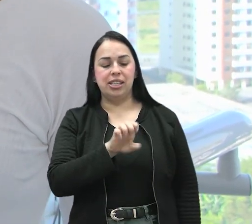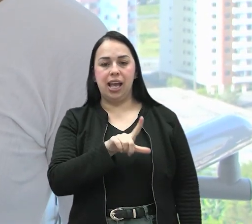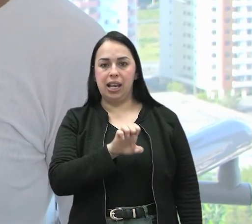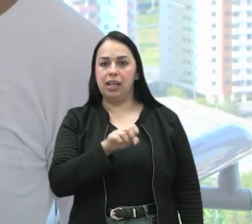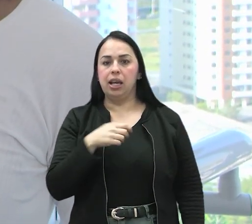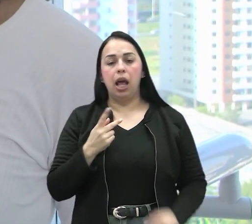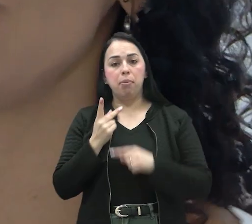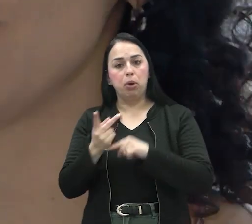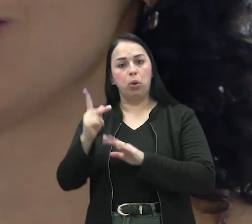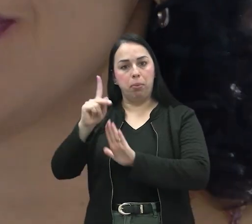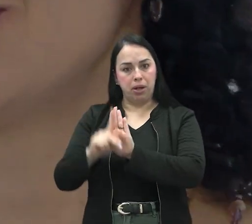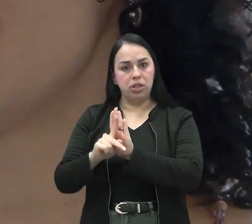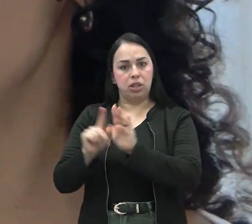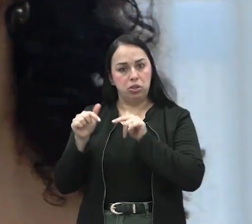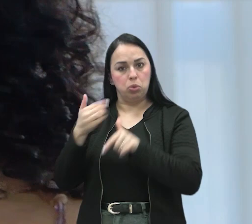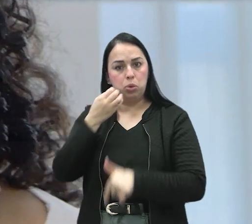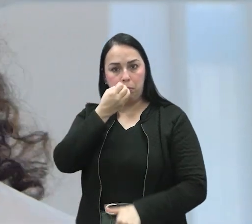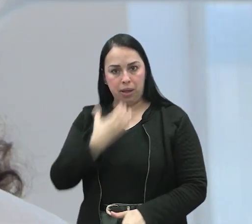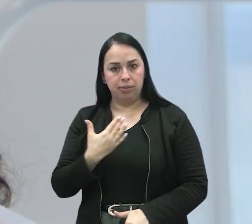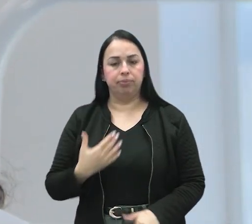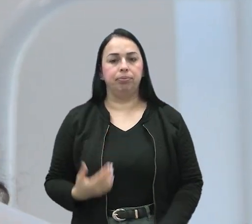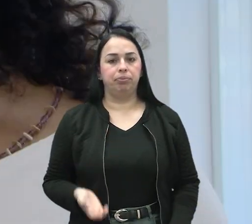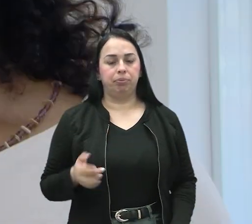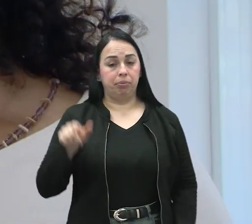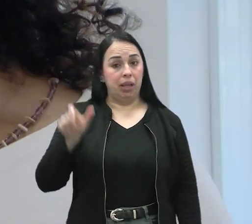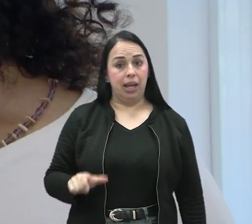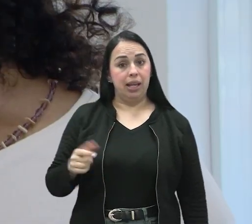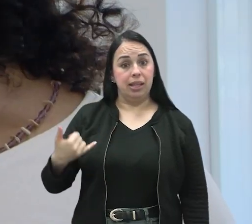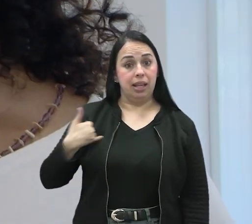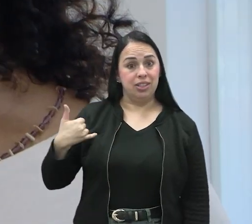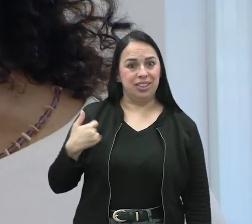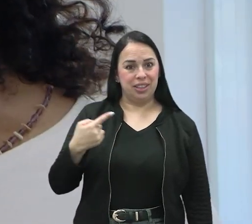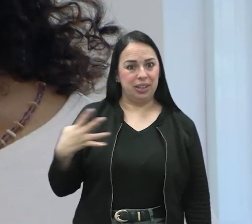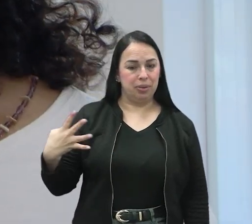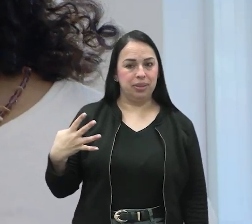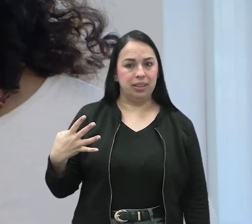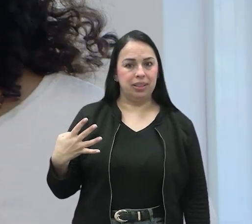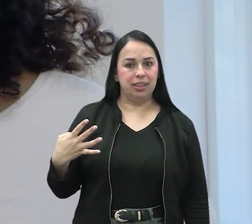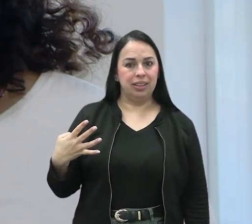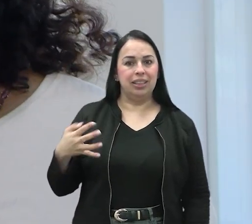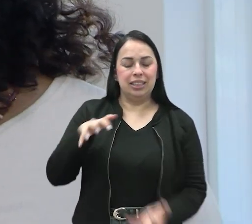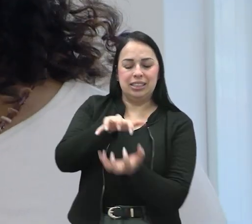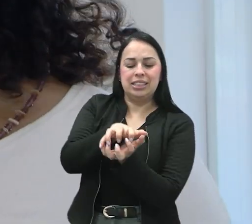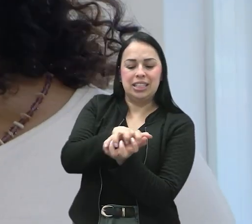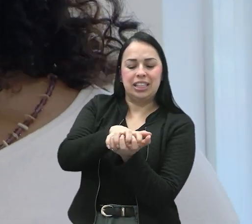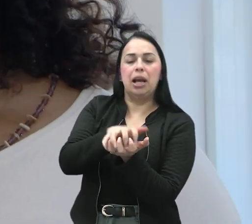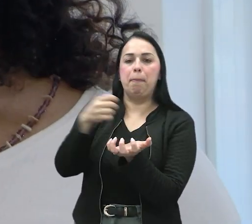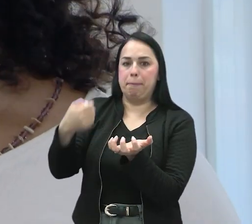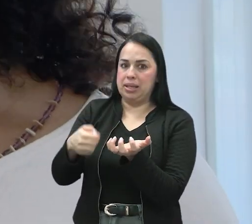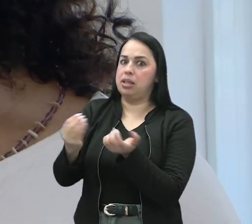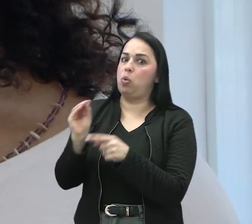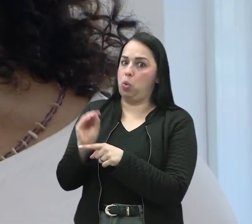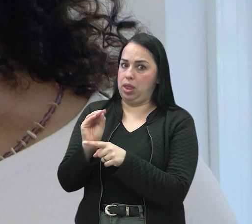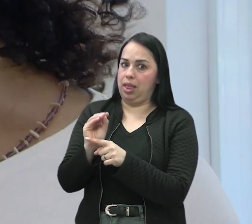Gisele, buscou a ajuda do projeto social Turma do Bem. Ele, com 14 anos, tem uma dentição